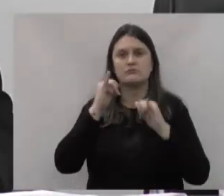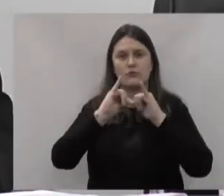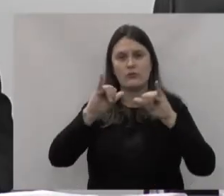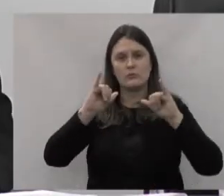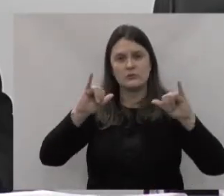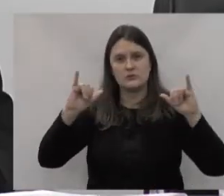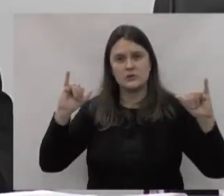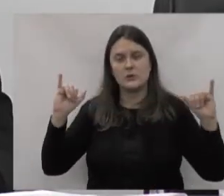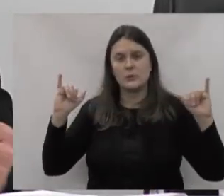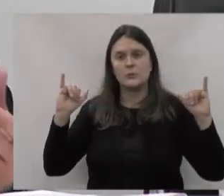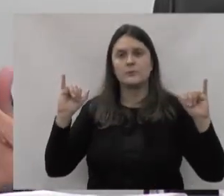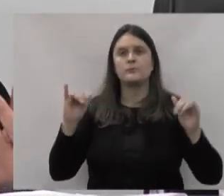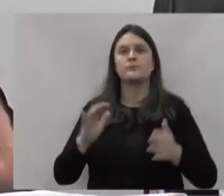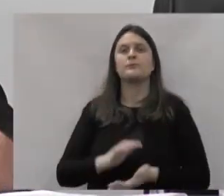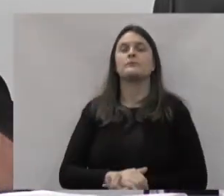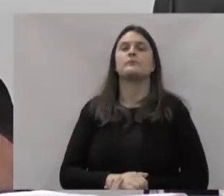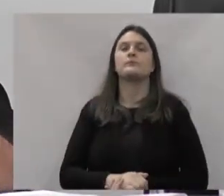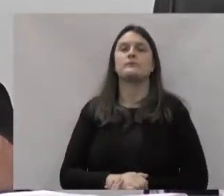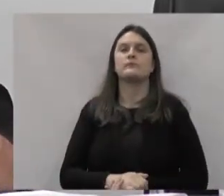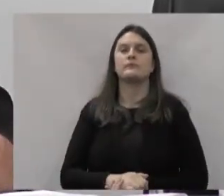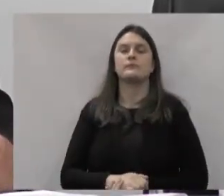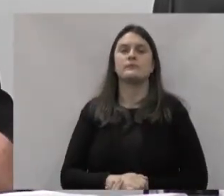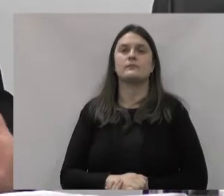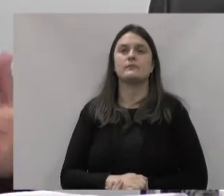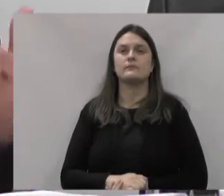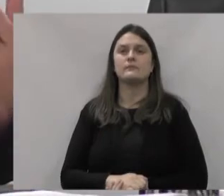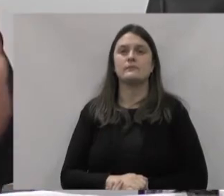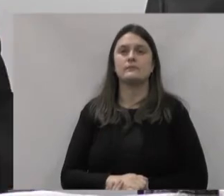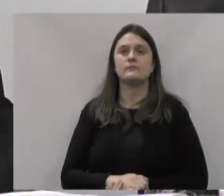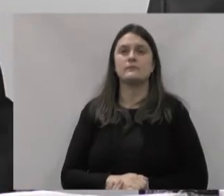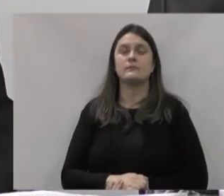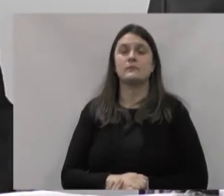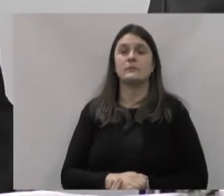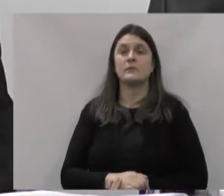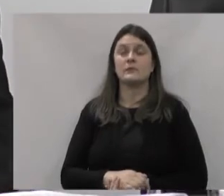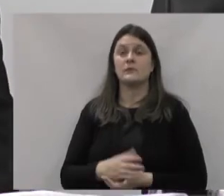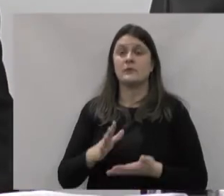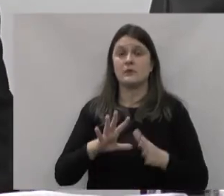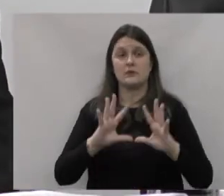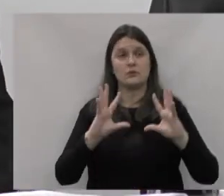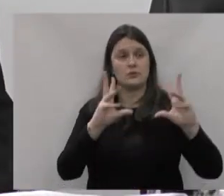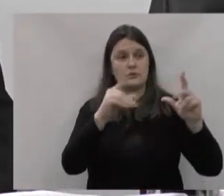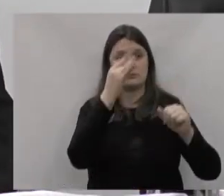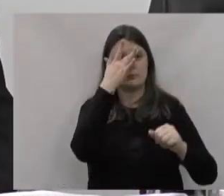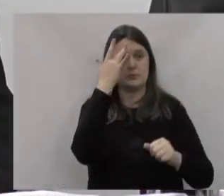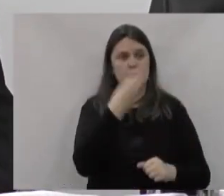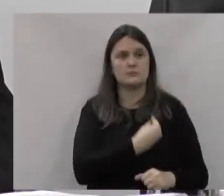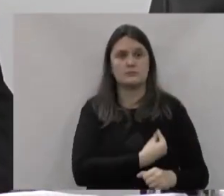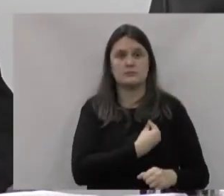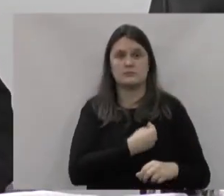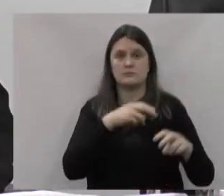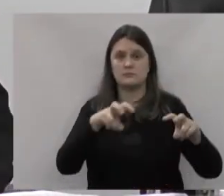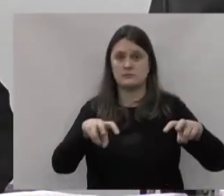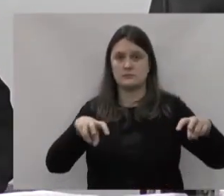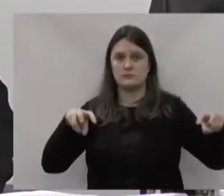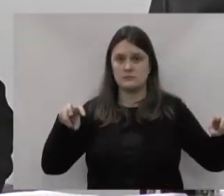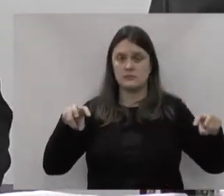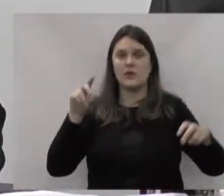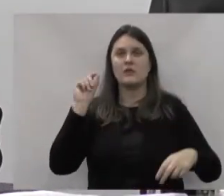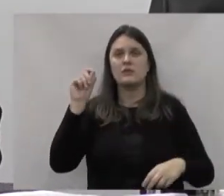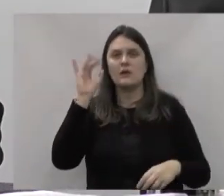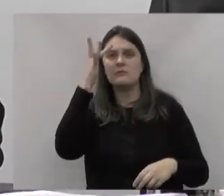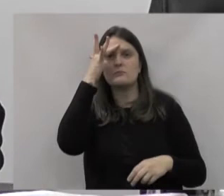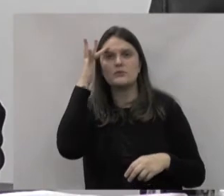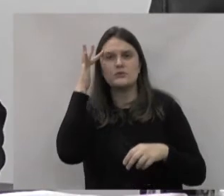estão sendo trazidas a nós, vereadores, a quem se fez presente na sessão de hoje, e também para quem